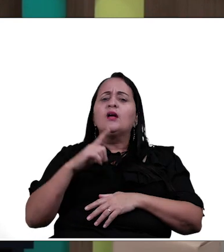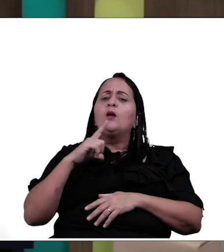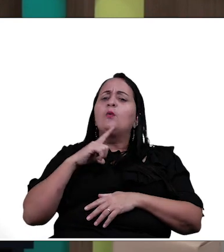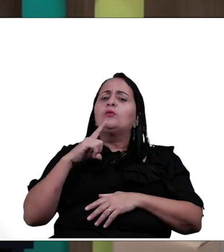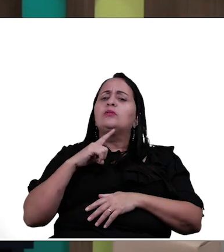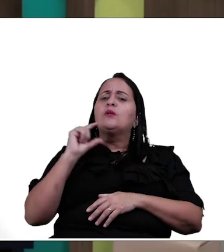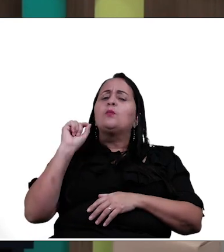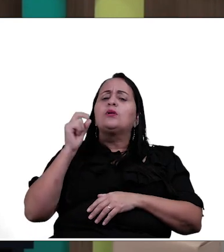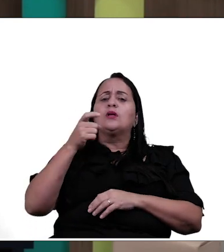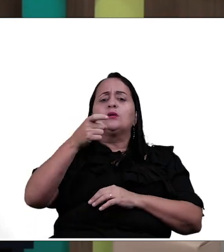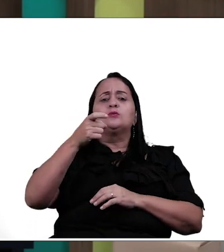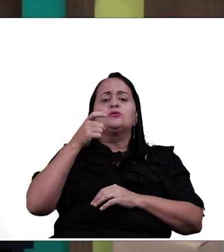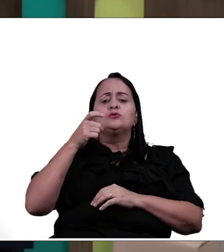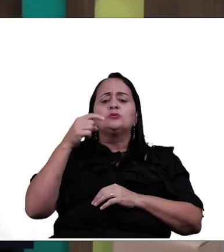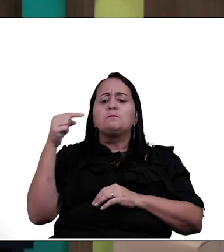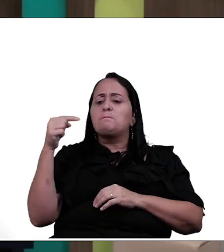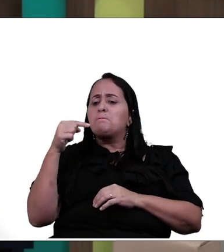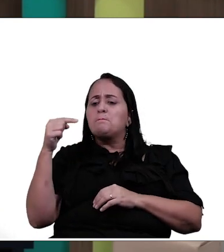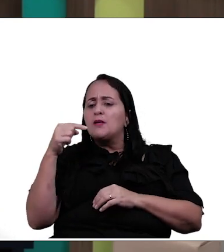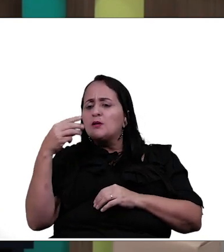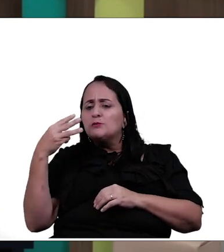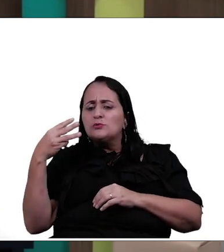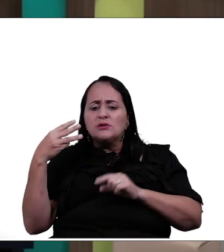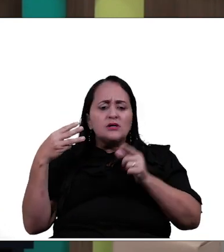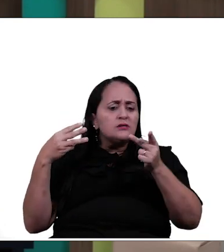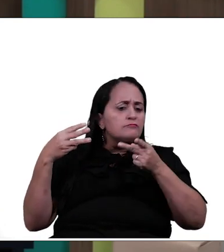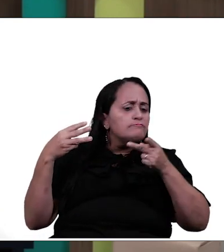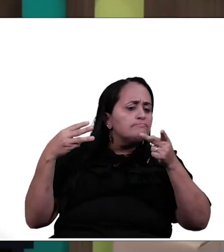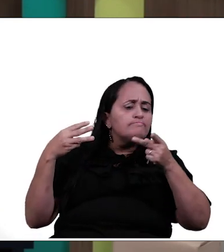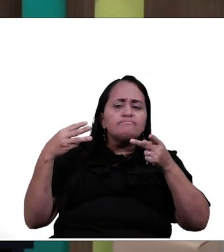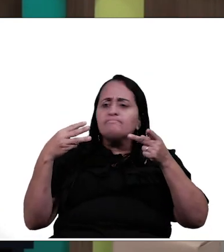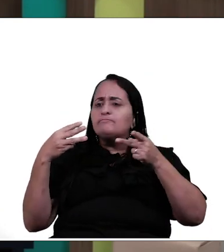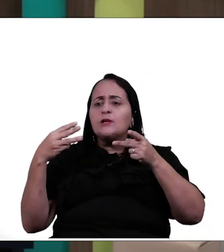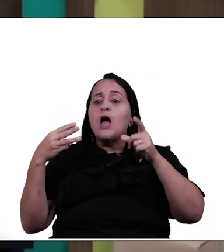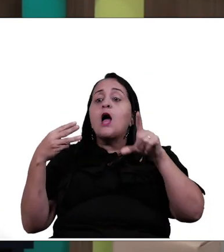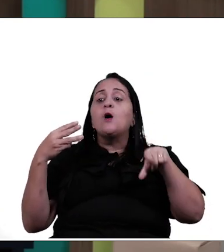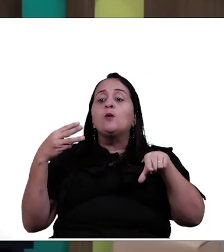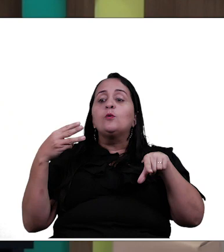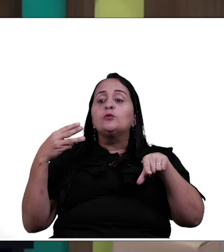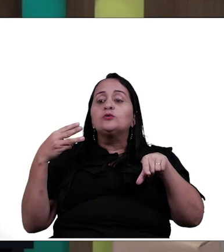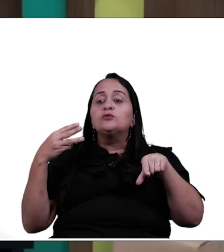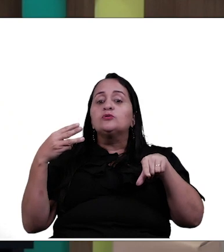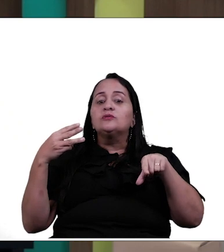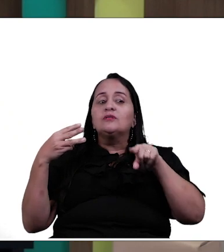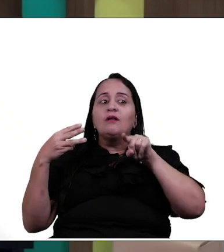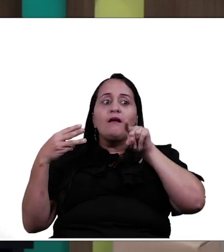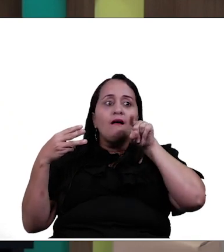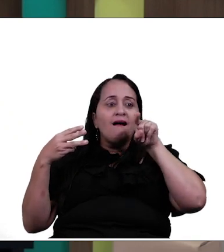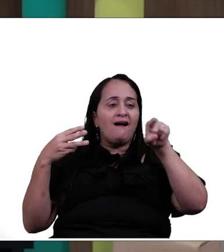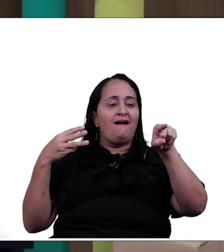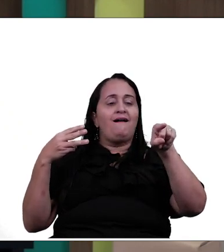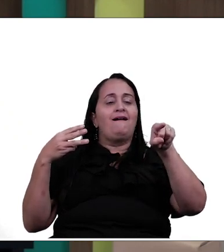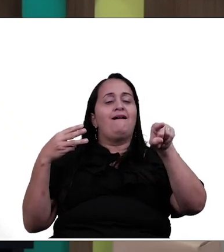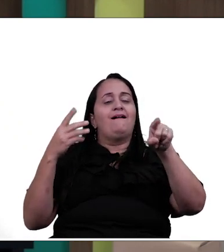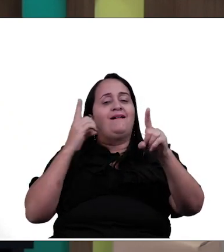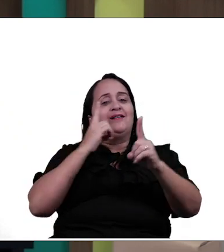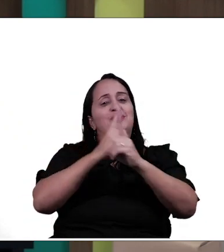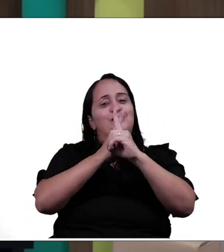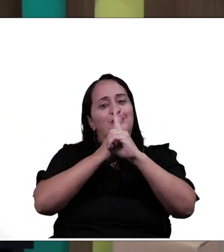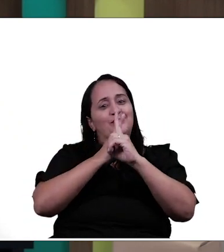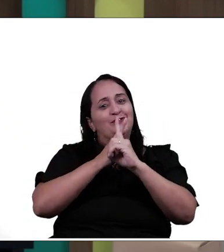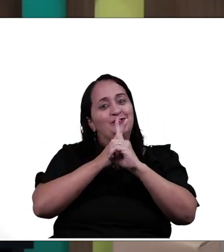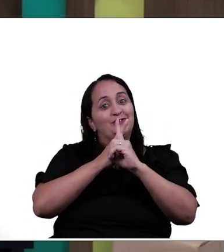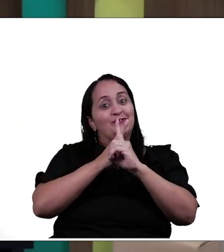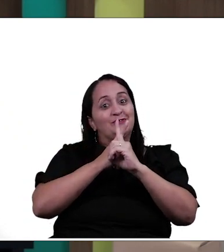9. Quem não pertence ao período é o número 3, que é o antiperíodo, então eu